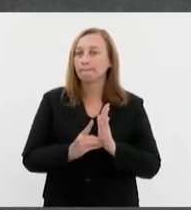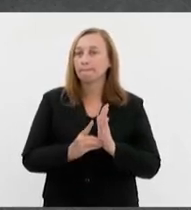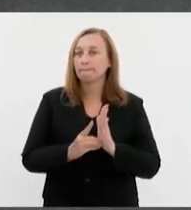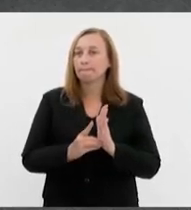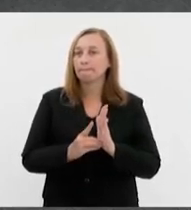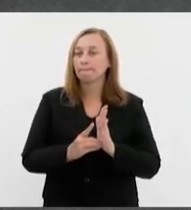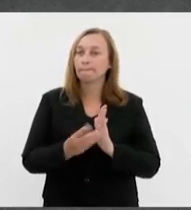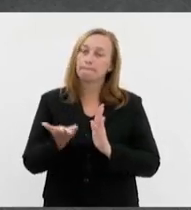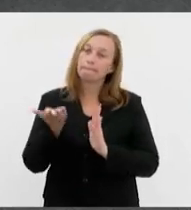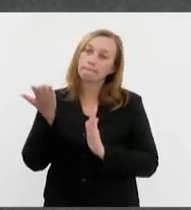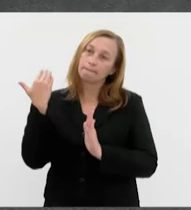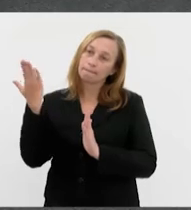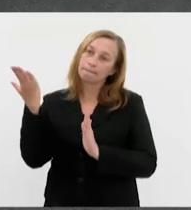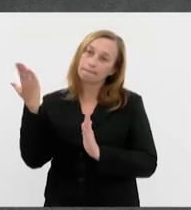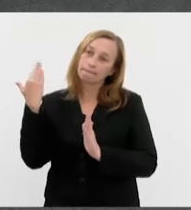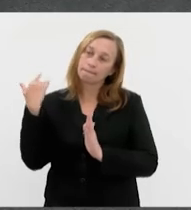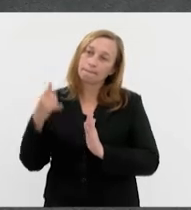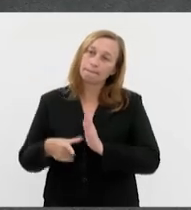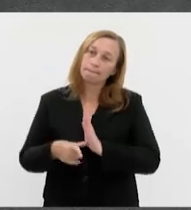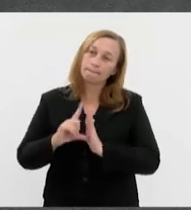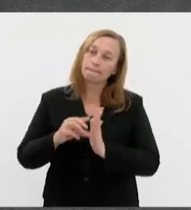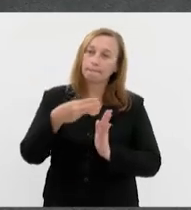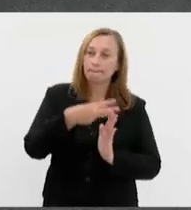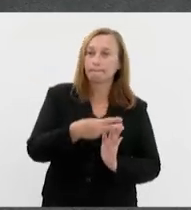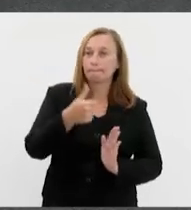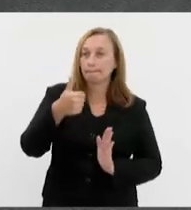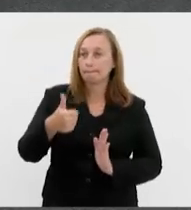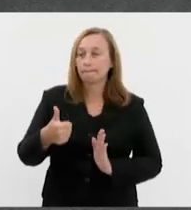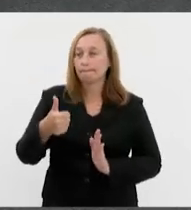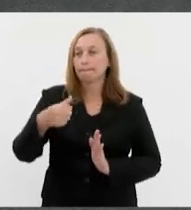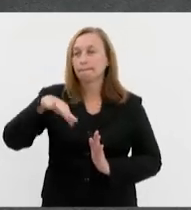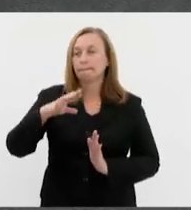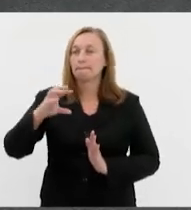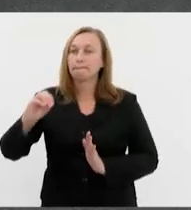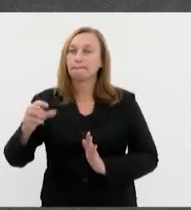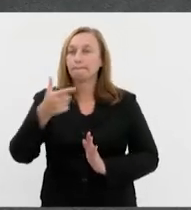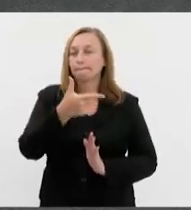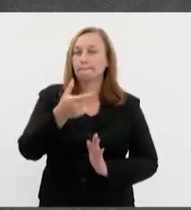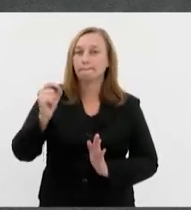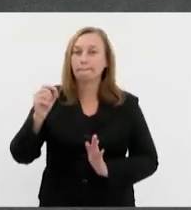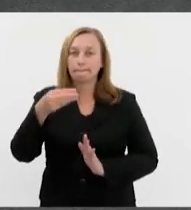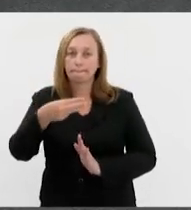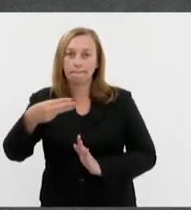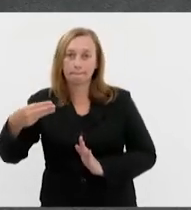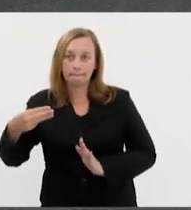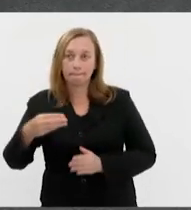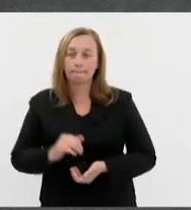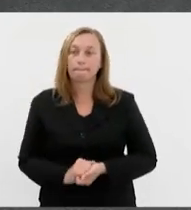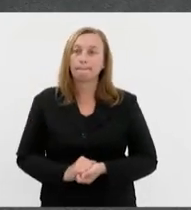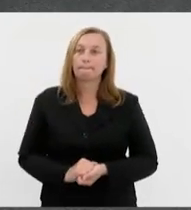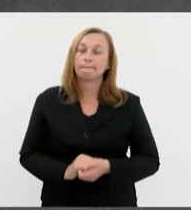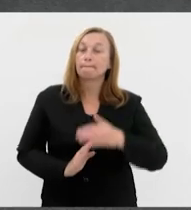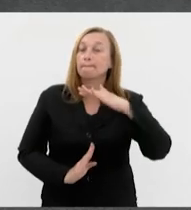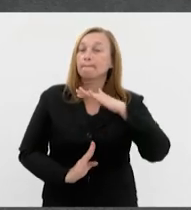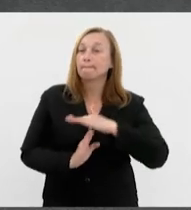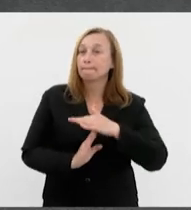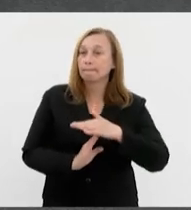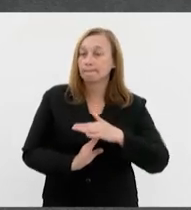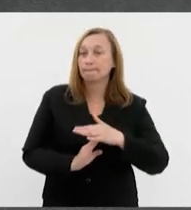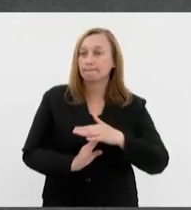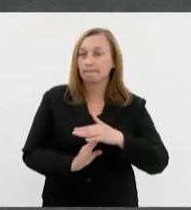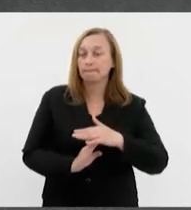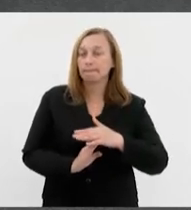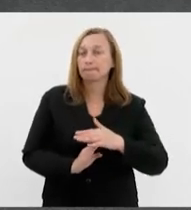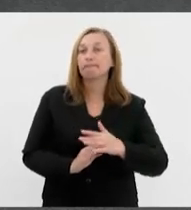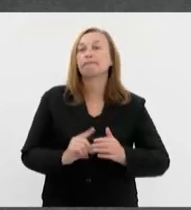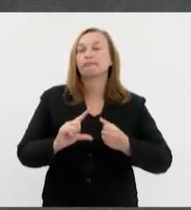anteriores a 31 de maio de 2023, que é a data limite do artigo